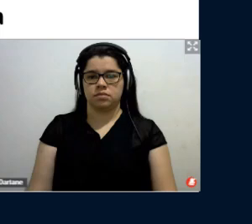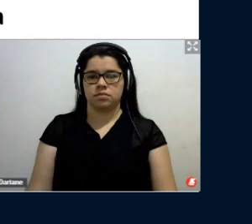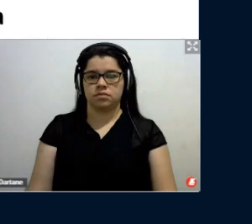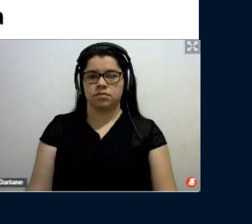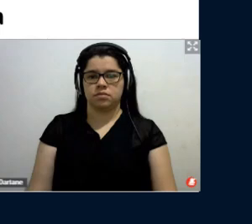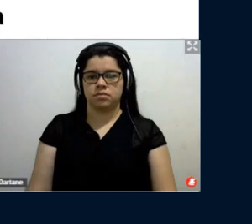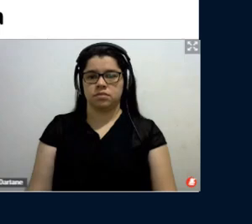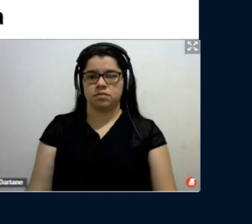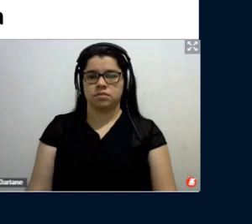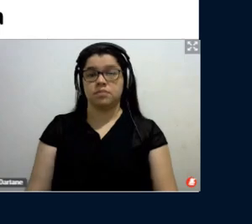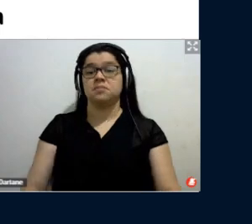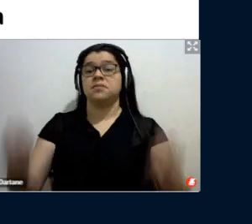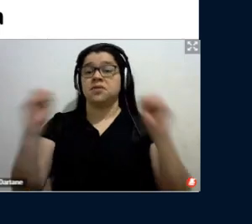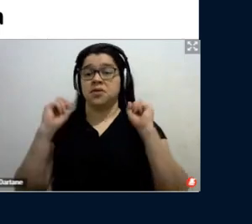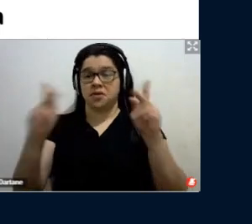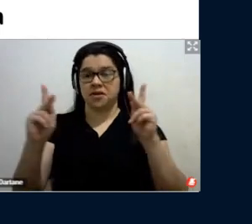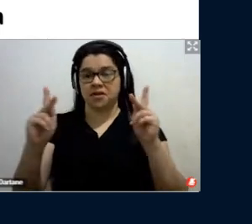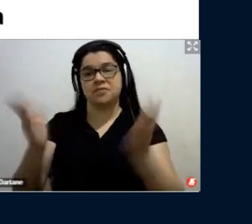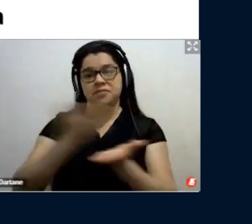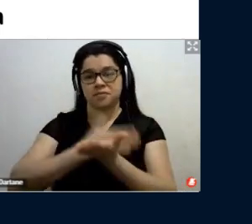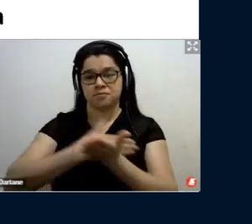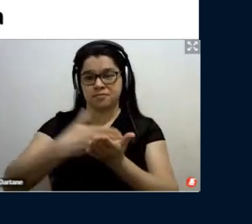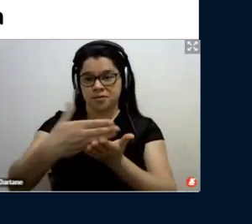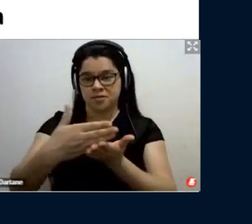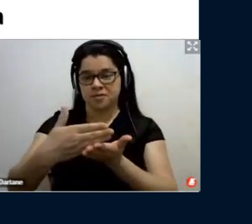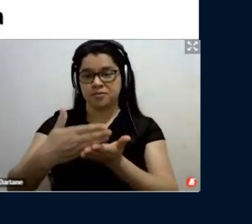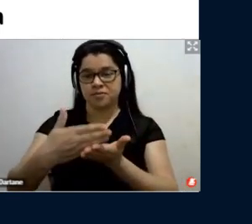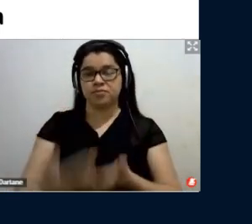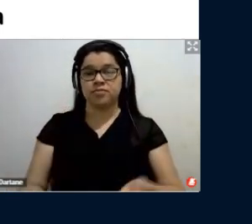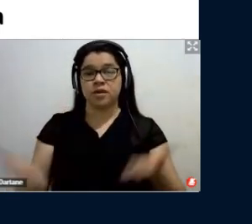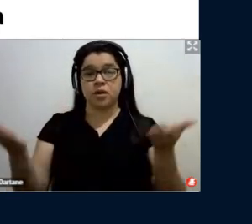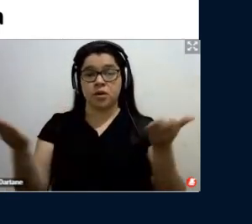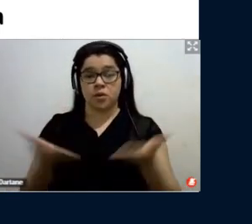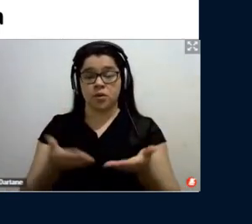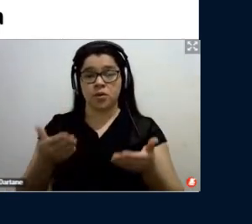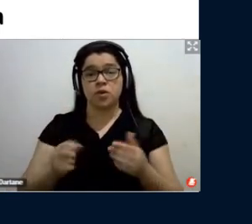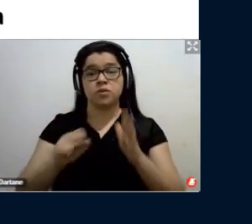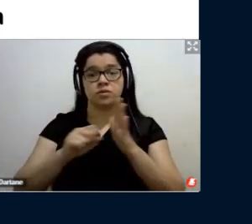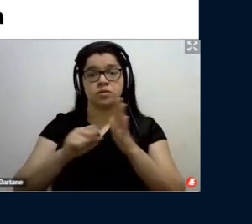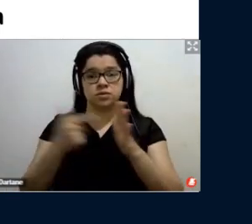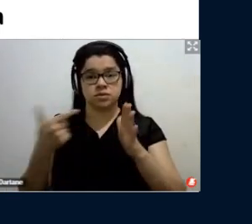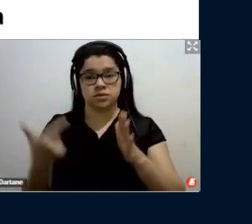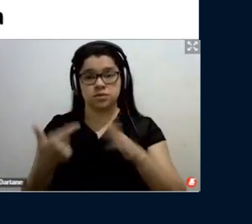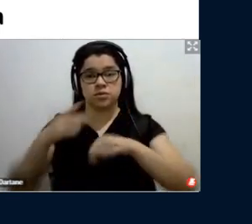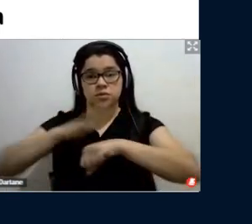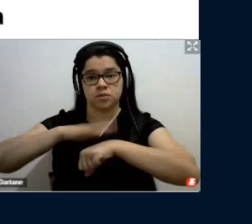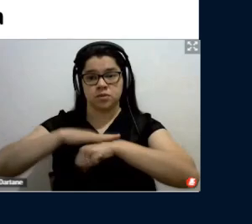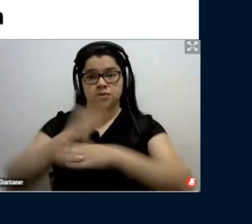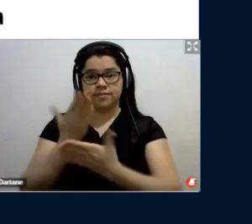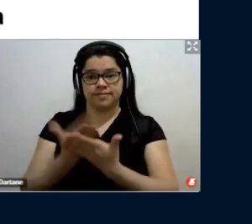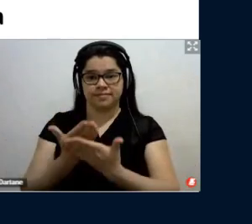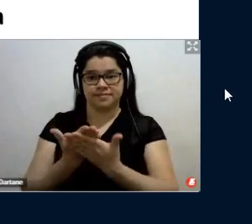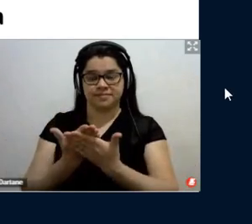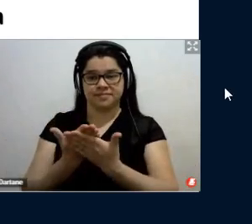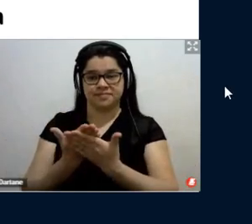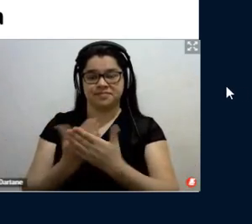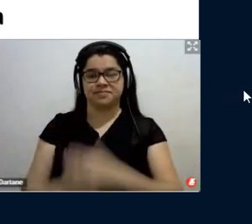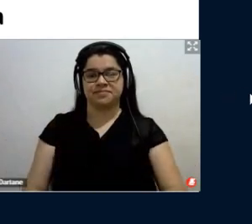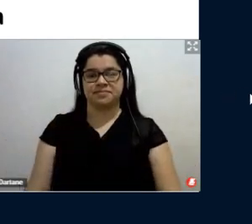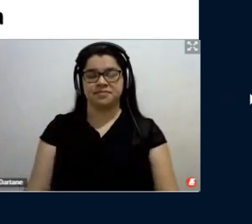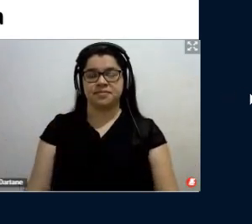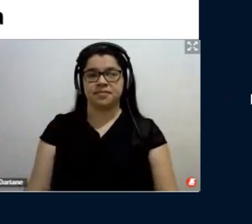Muito bem, pessoal. Nessa parte da aula, nós vamos